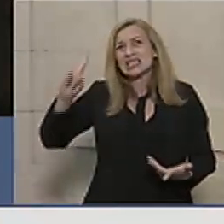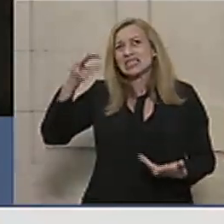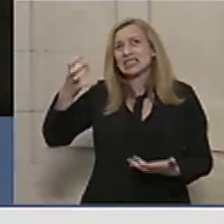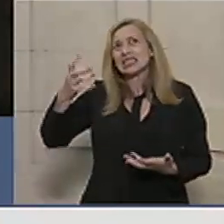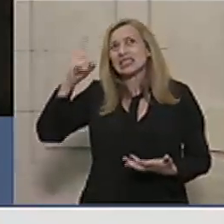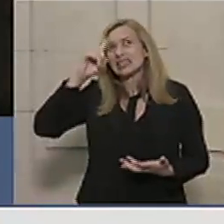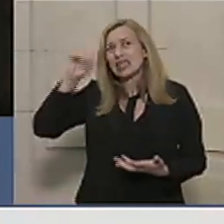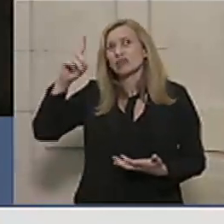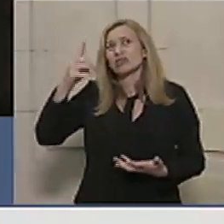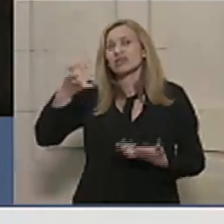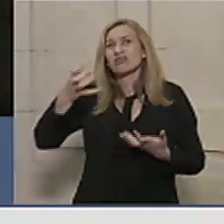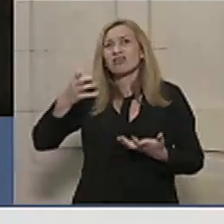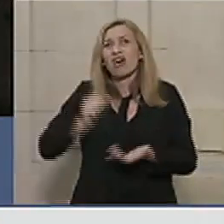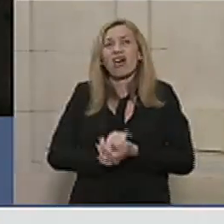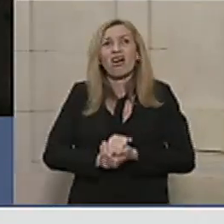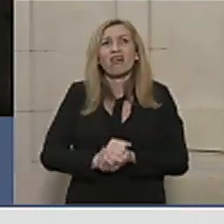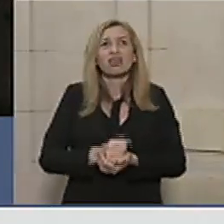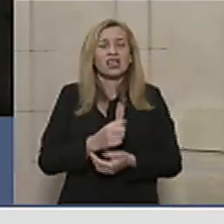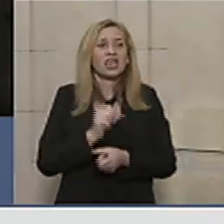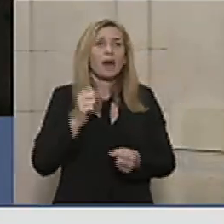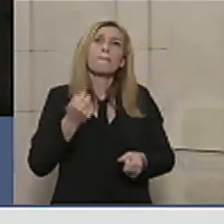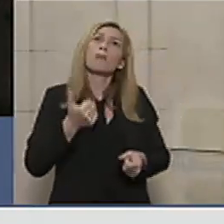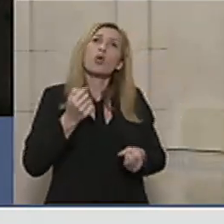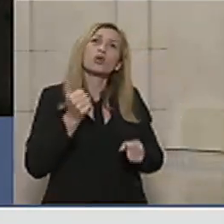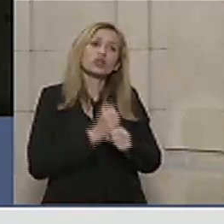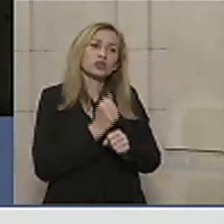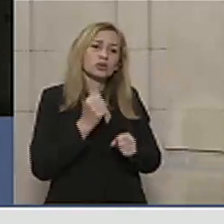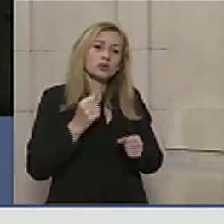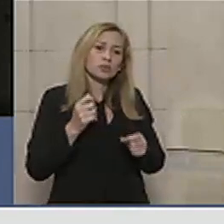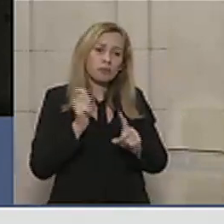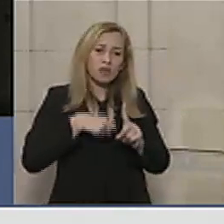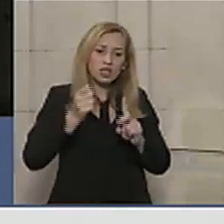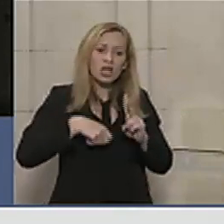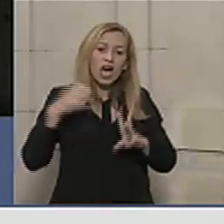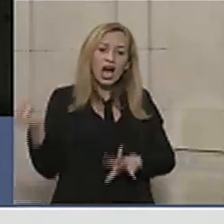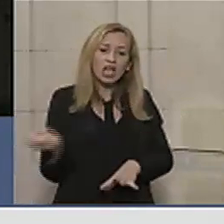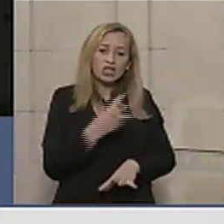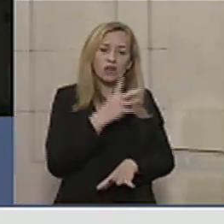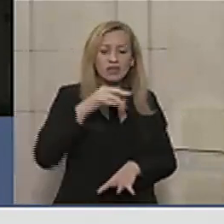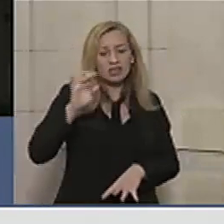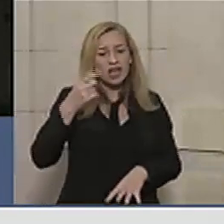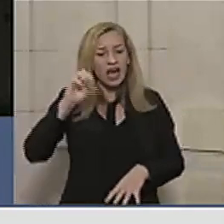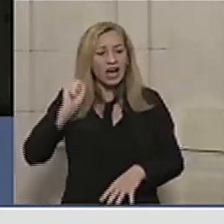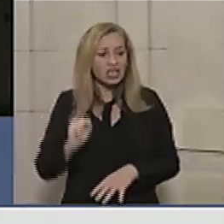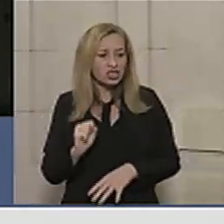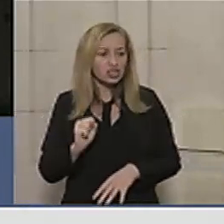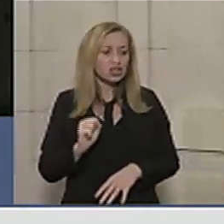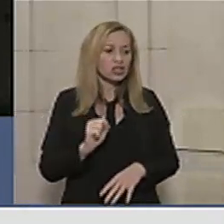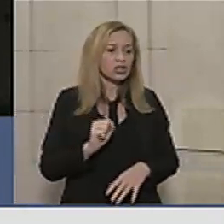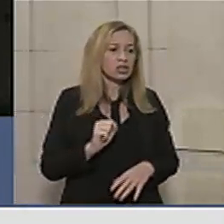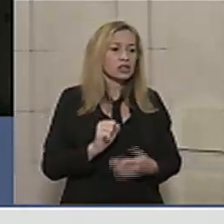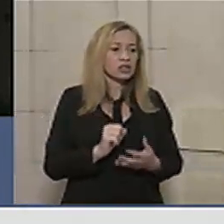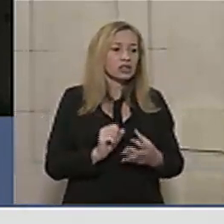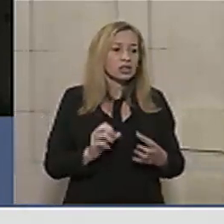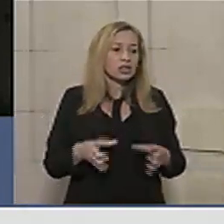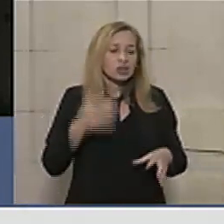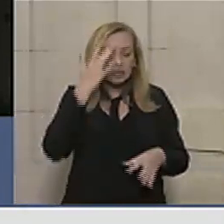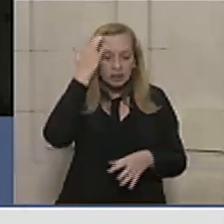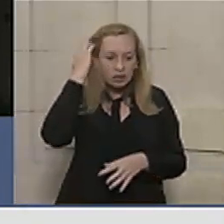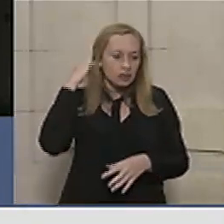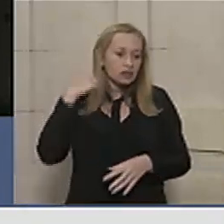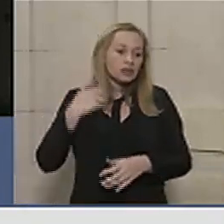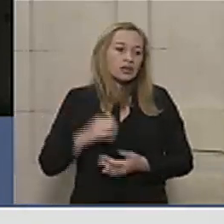poucos meses, estaremos construindo a nova SEARG em Duque de Caxias, a central de abastecimentos, e o